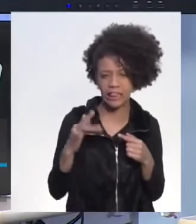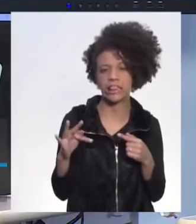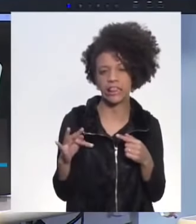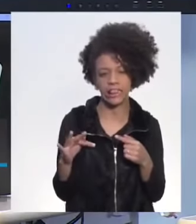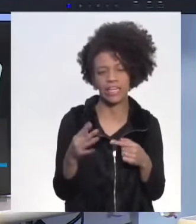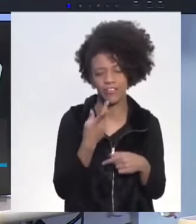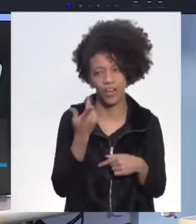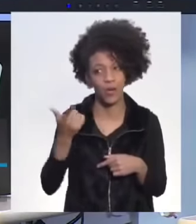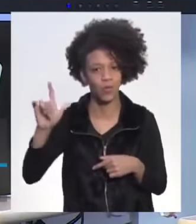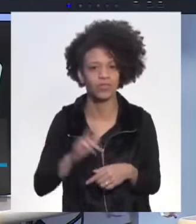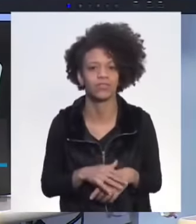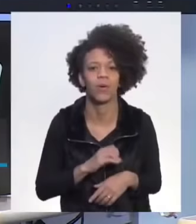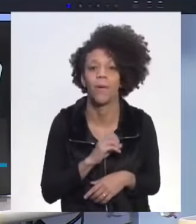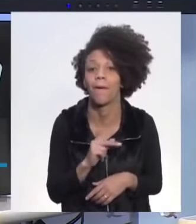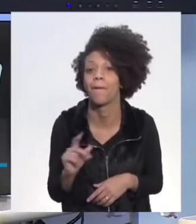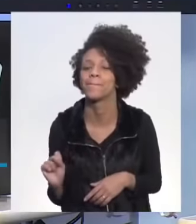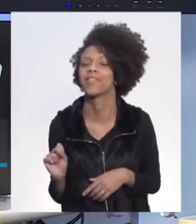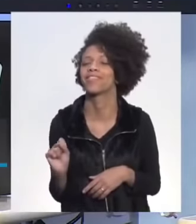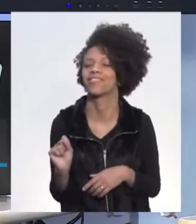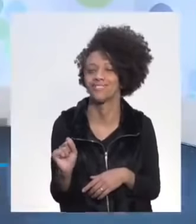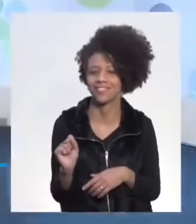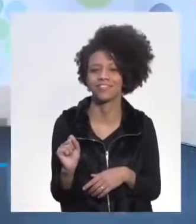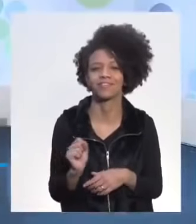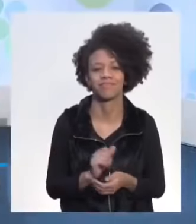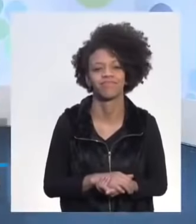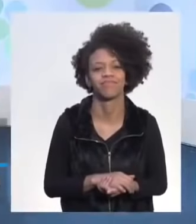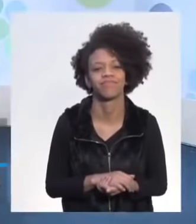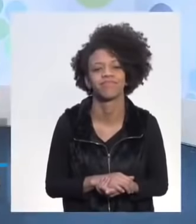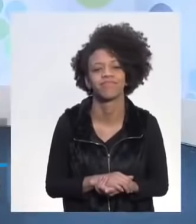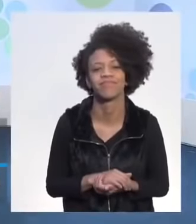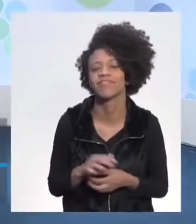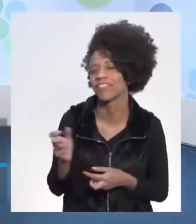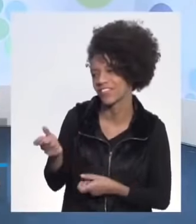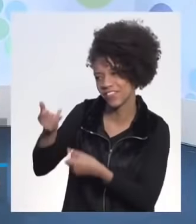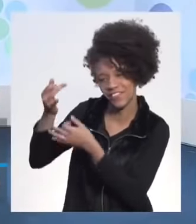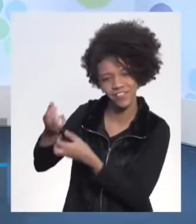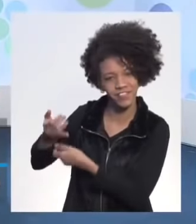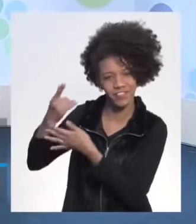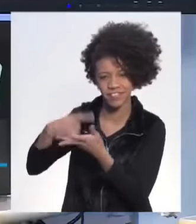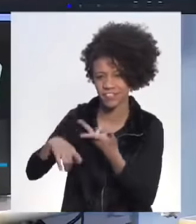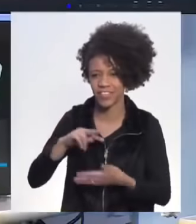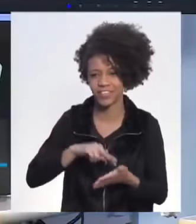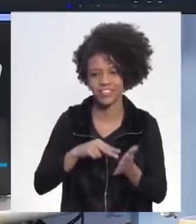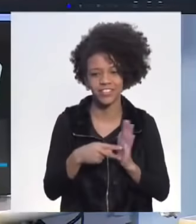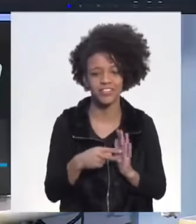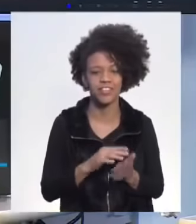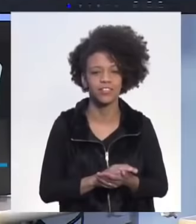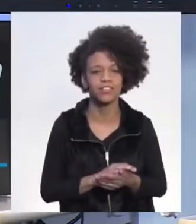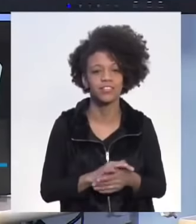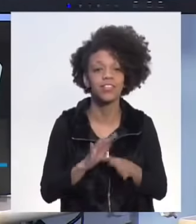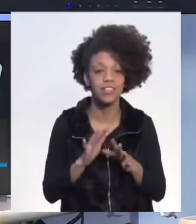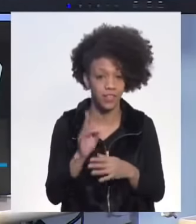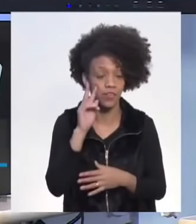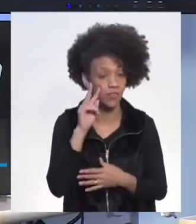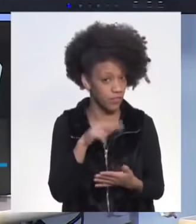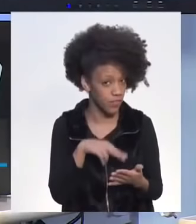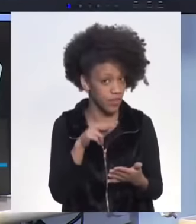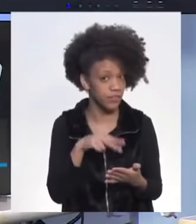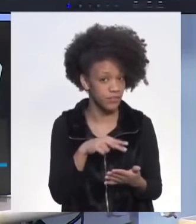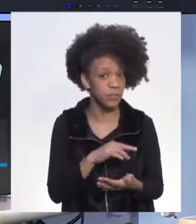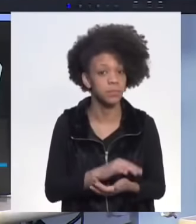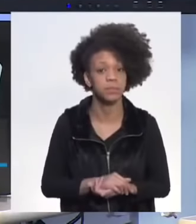alguma coisa errado. Ops! Né? Vocês colocaram vários desses sentidos aqui. Então, a gente vai verificar para ver se é